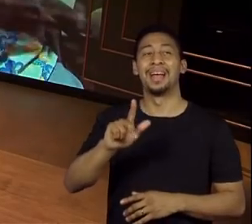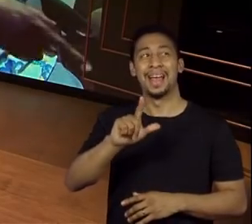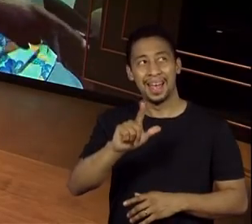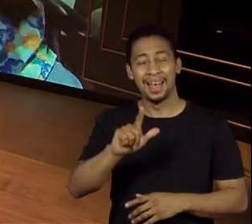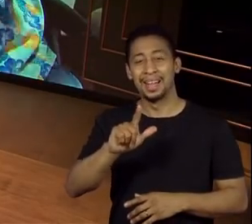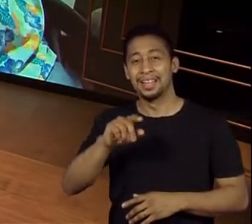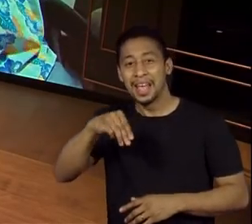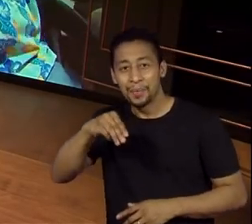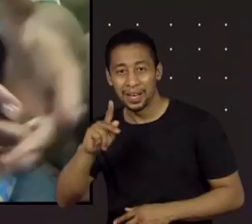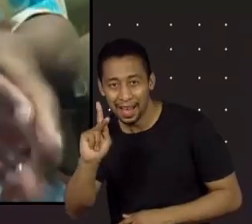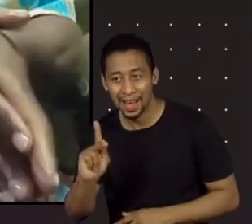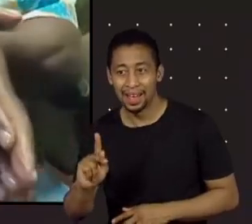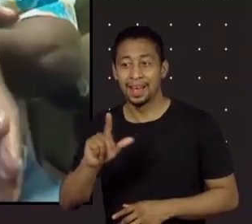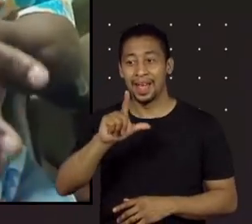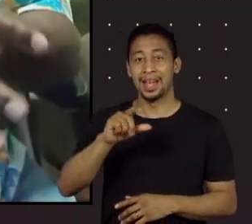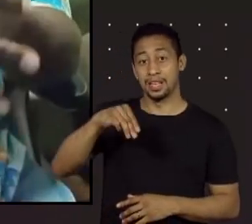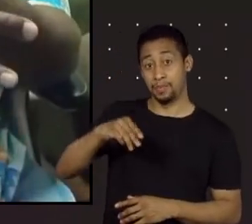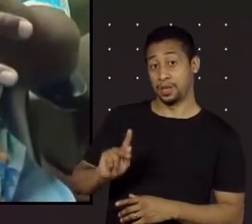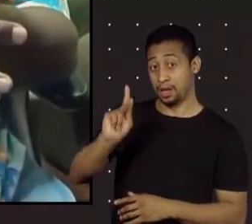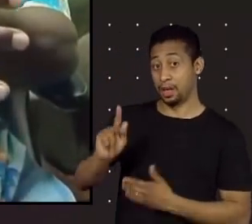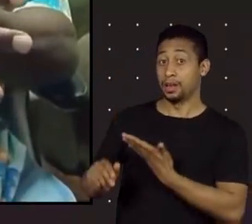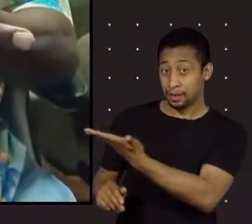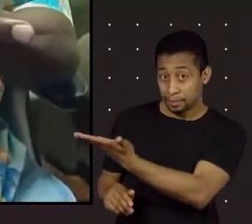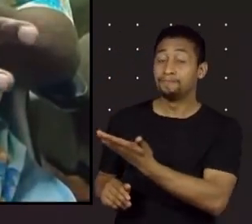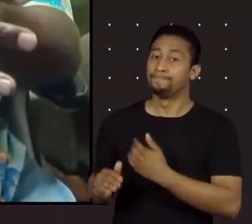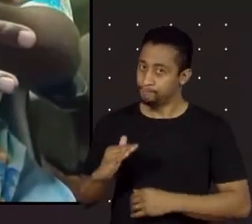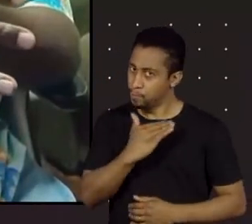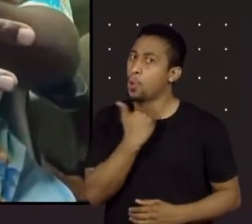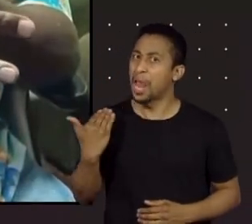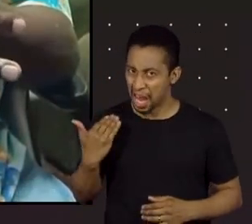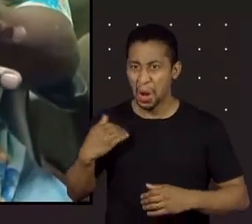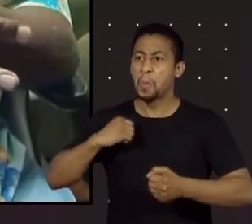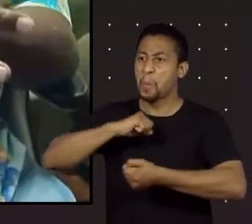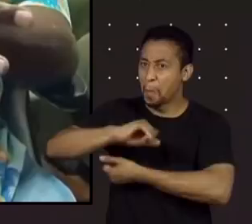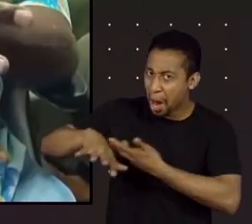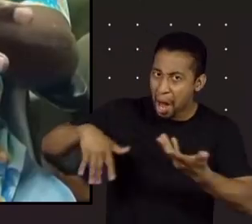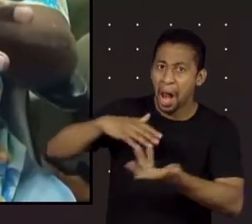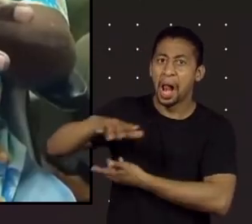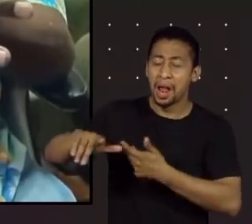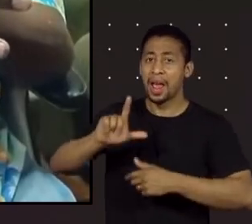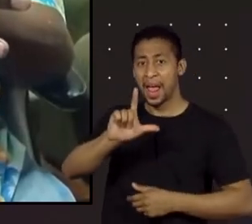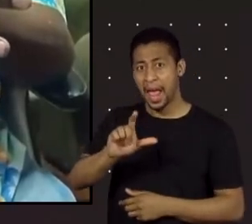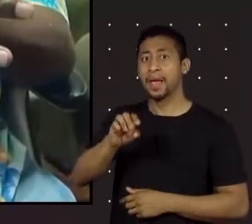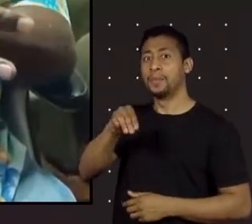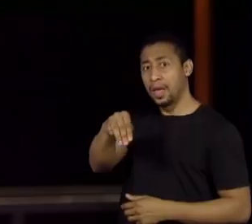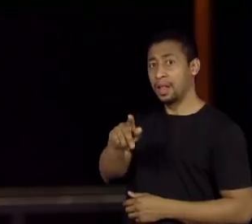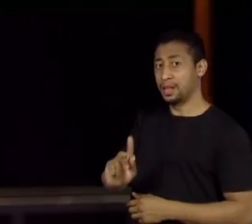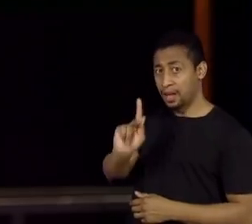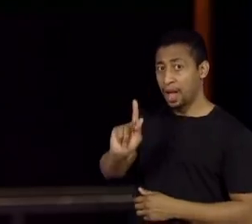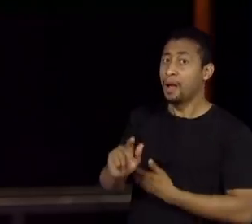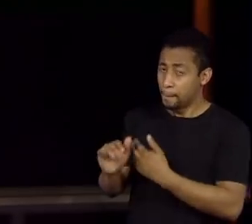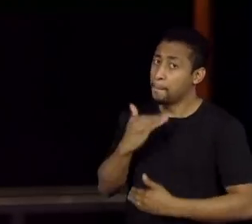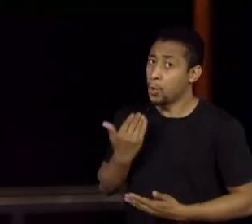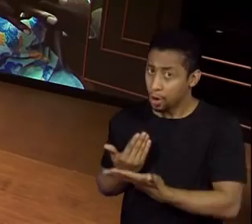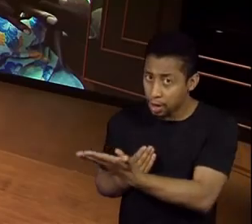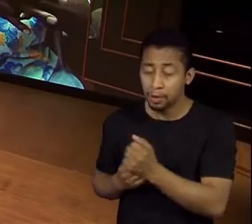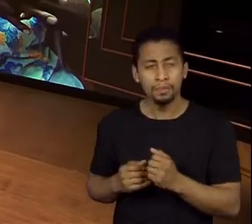os Kennedys, aquela coisa toda, né? E era uma coisa muito pesada mesmo. E como é que você se virava